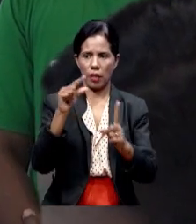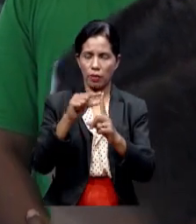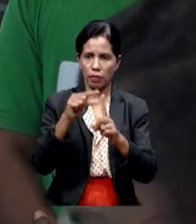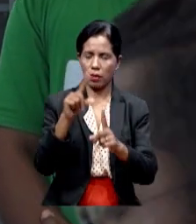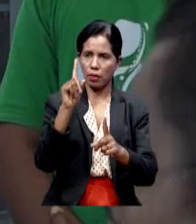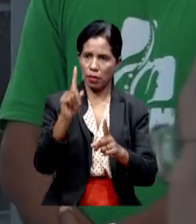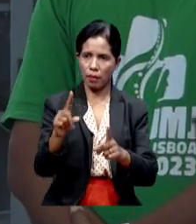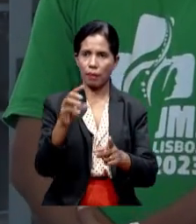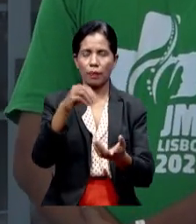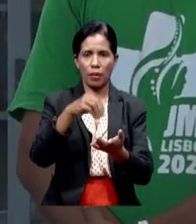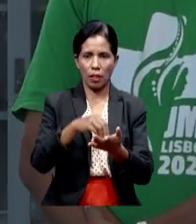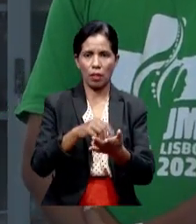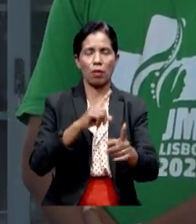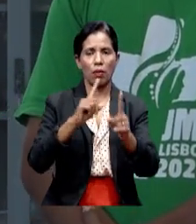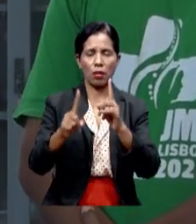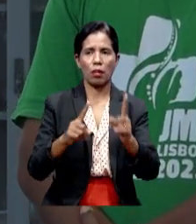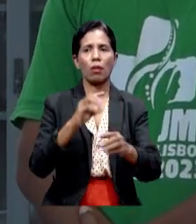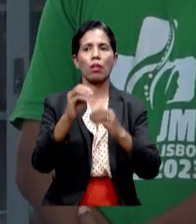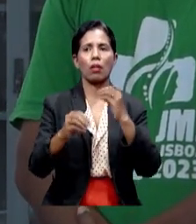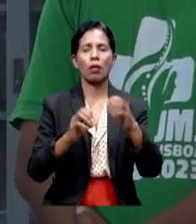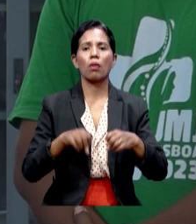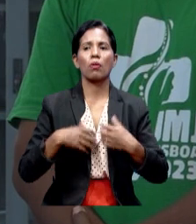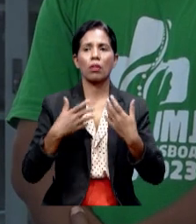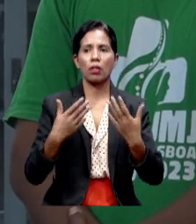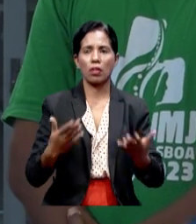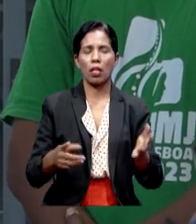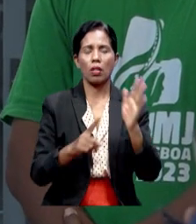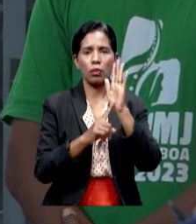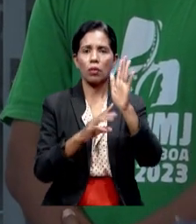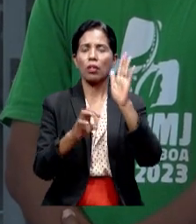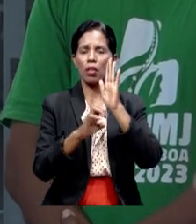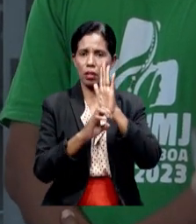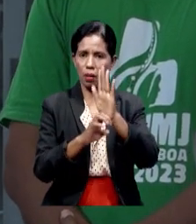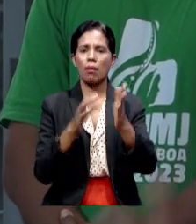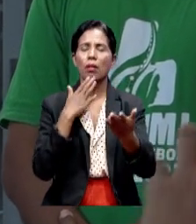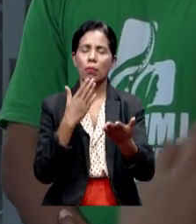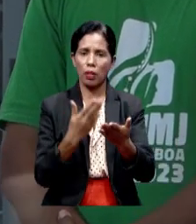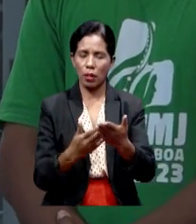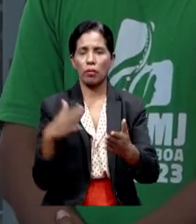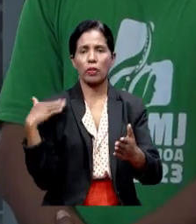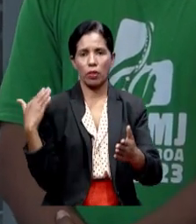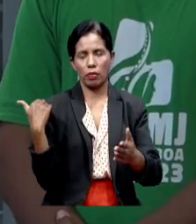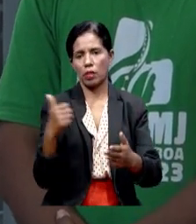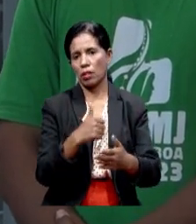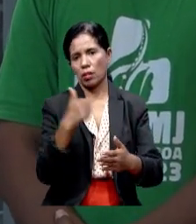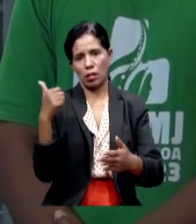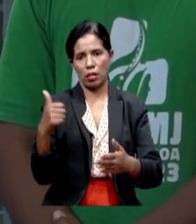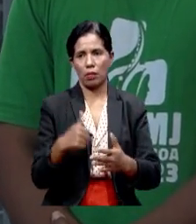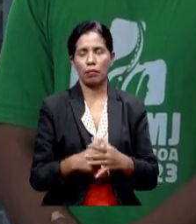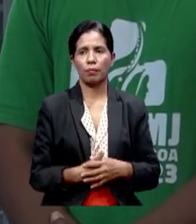karyal takle kuali durante lorang hirnemos kuali kona wah oinsa sai influencer sai imi bele sai